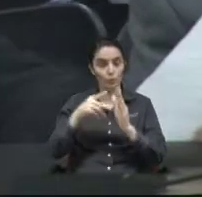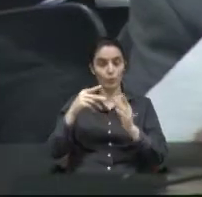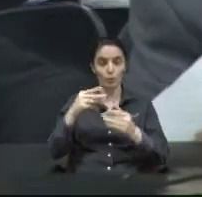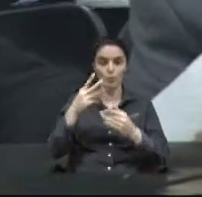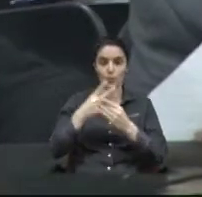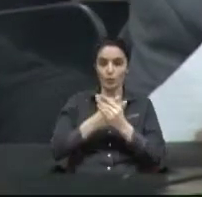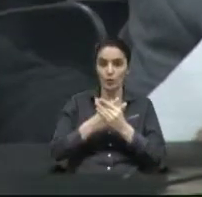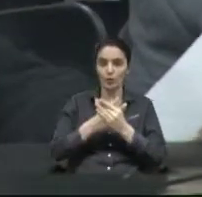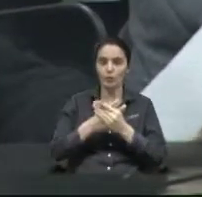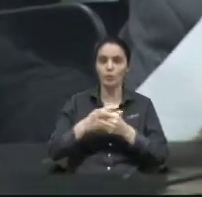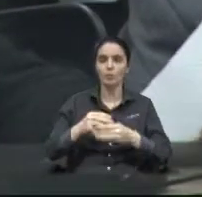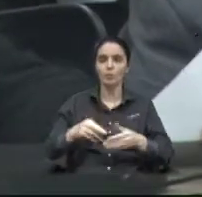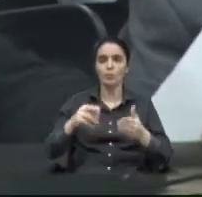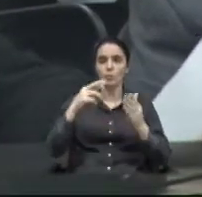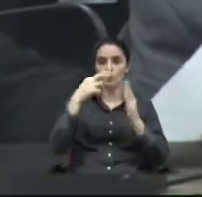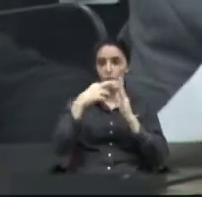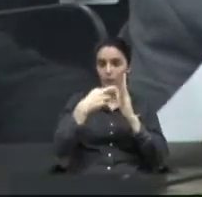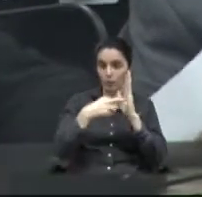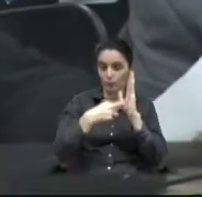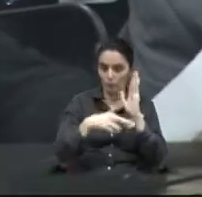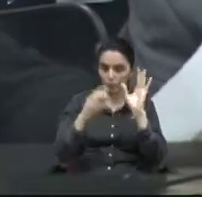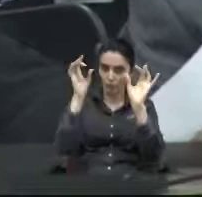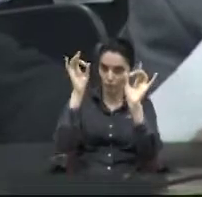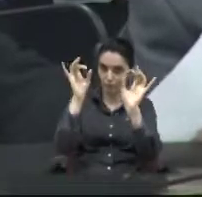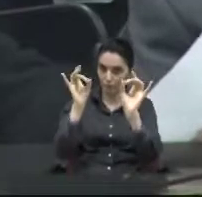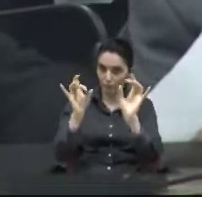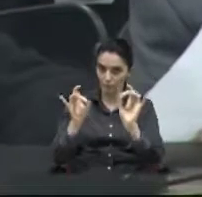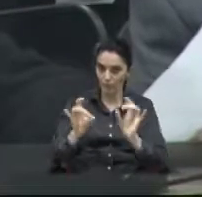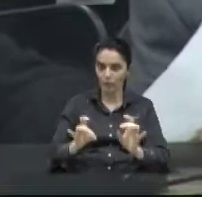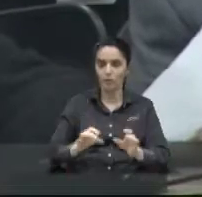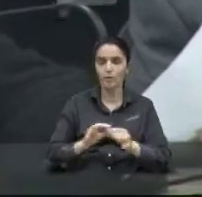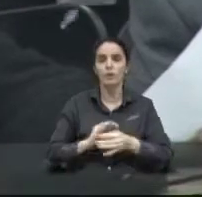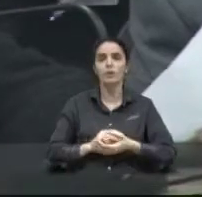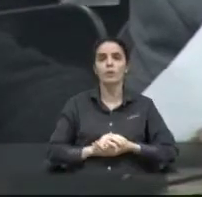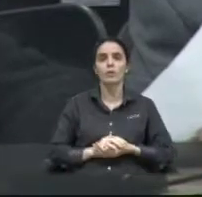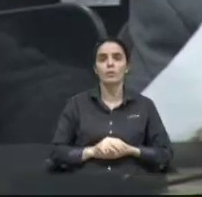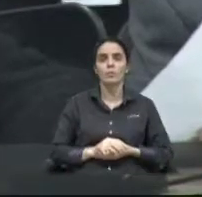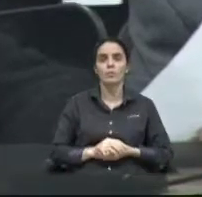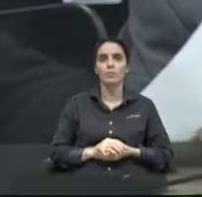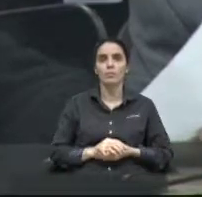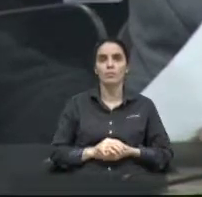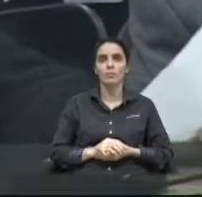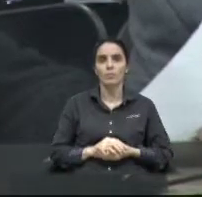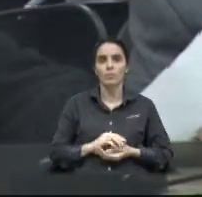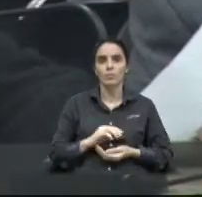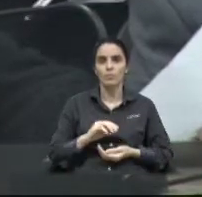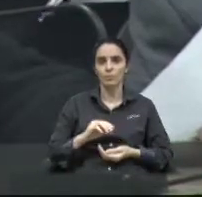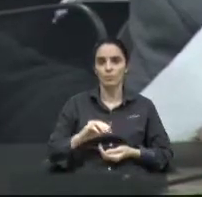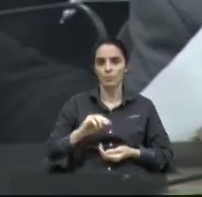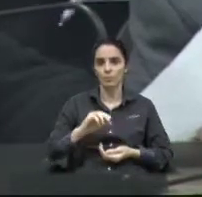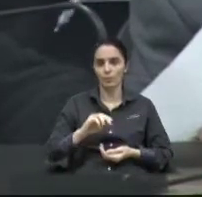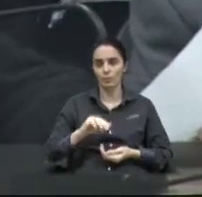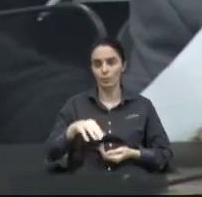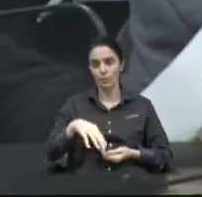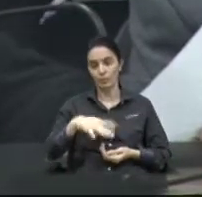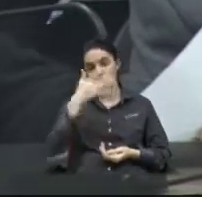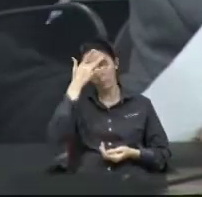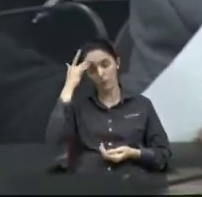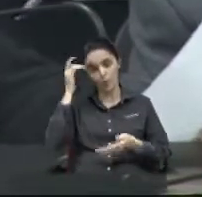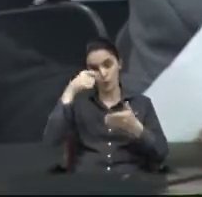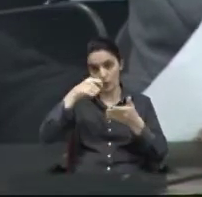São Paulo, relatório especial. Nobres colegas, no uso e desempenho de minhas funções